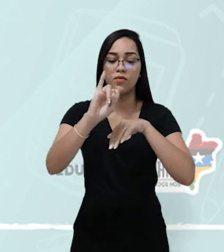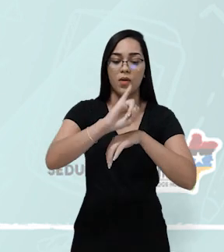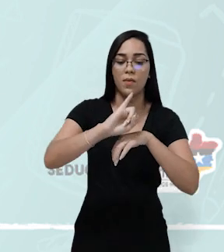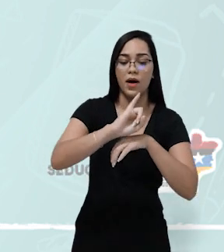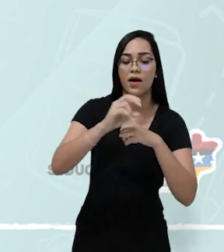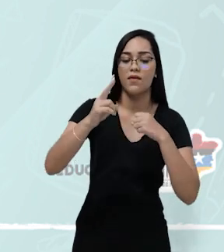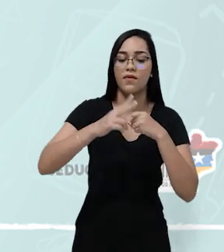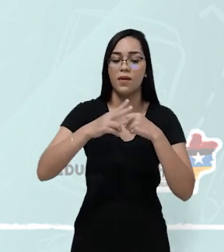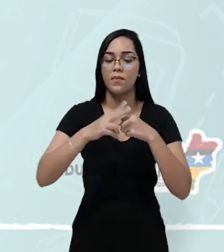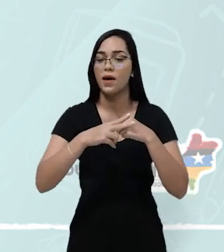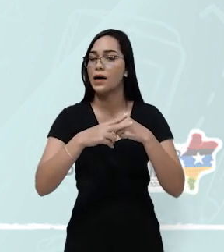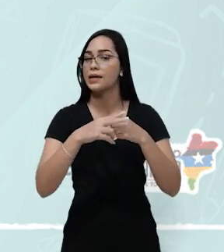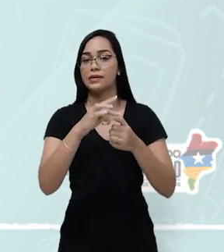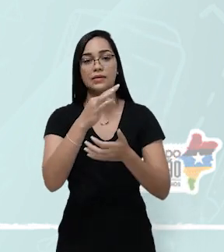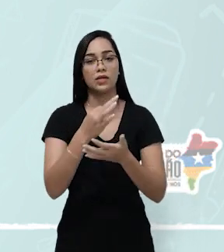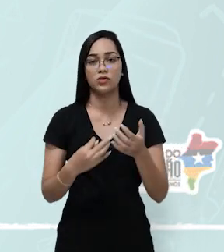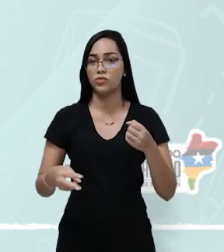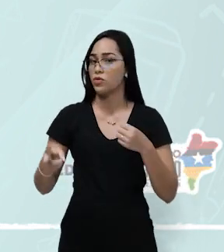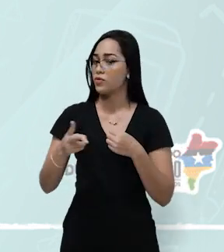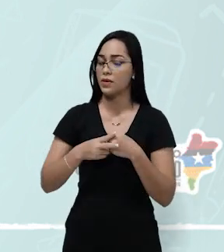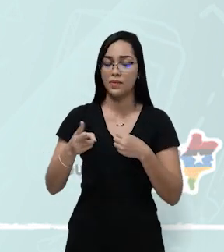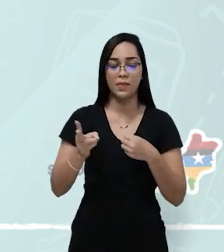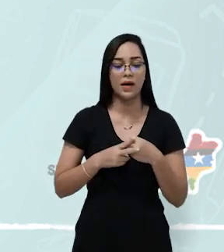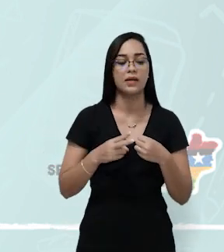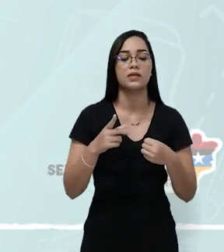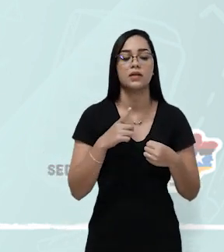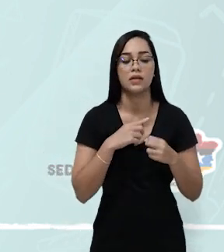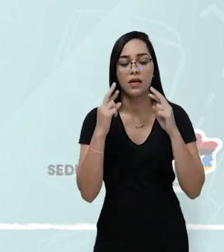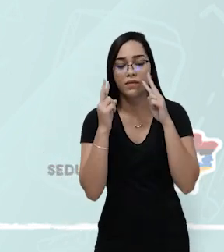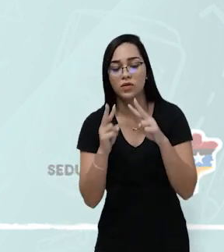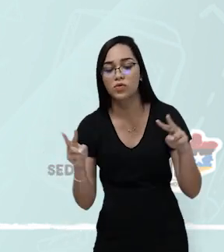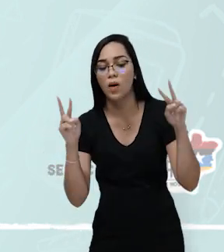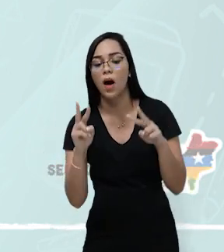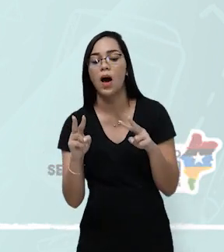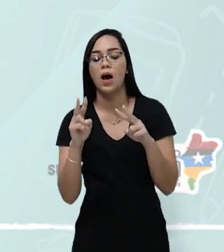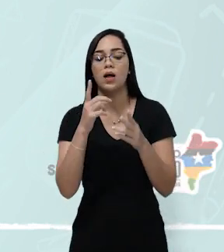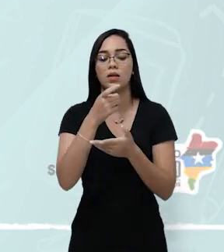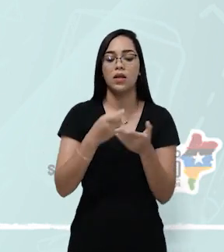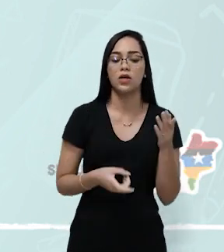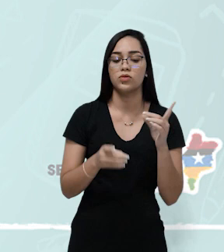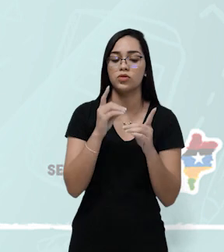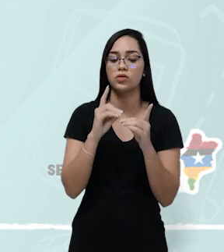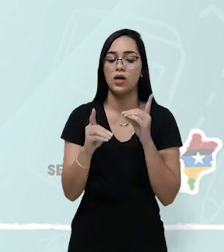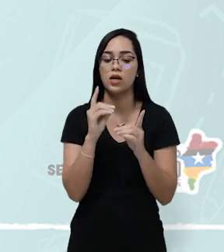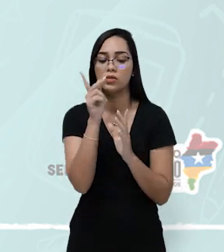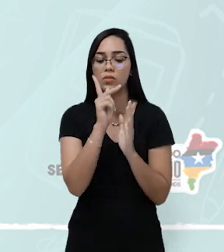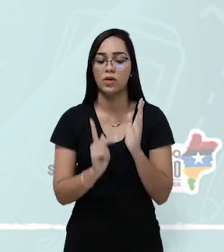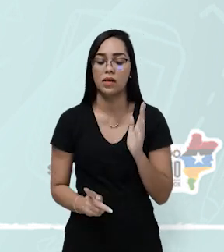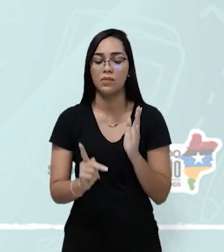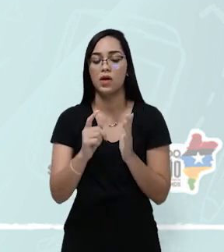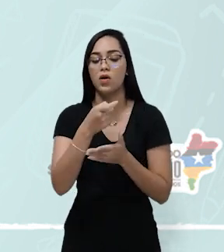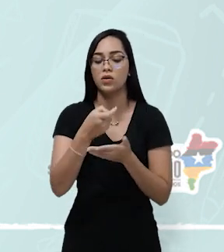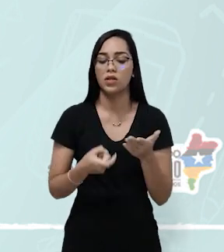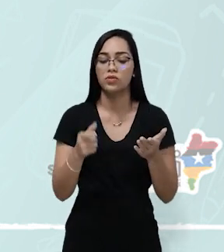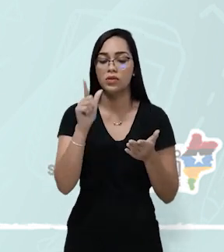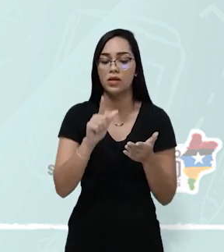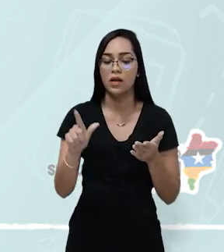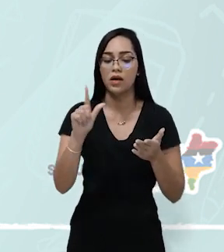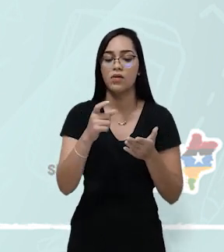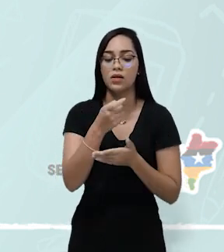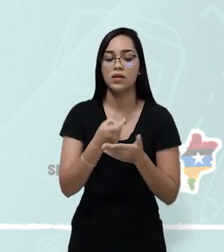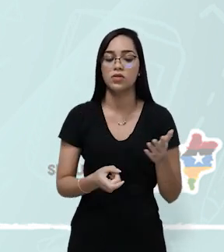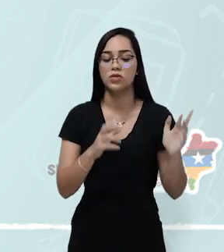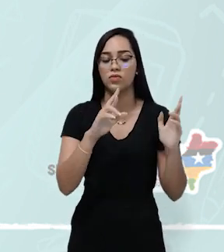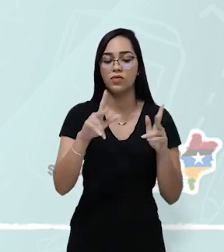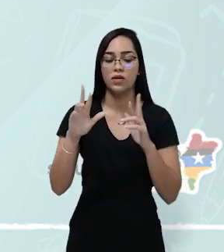informais, verbais, não verbais, texto visual, textos didáticos, o poema, o texto